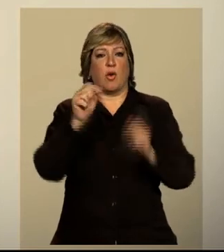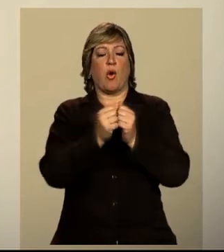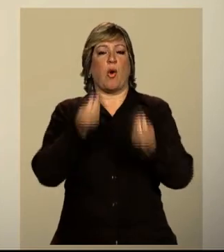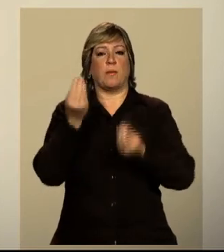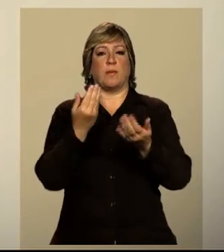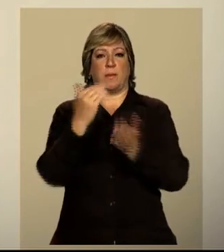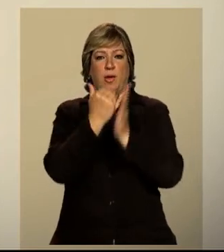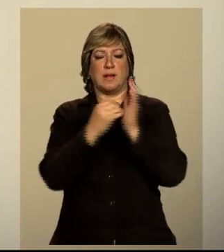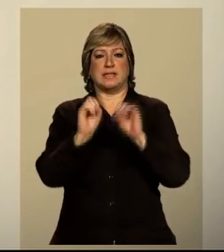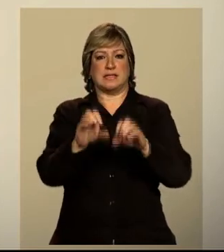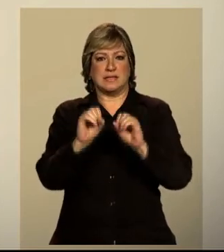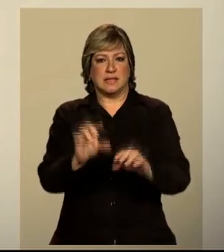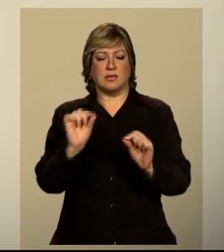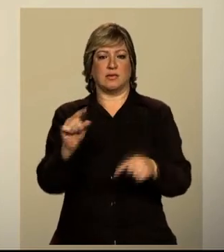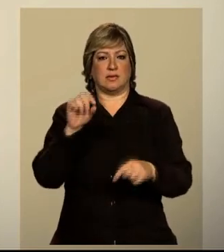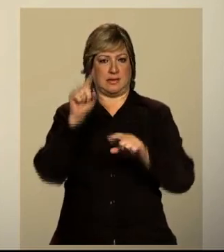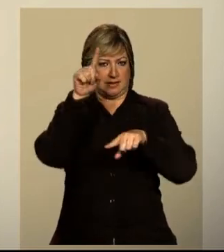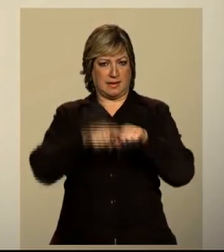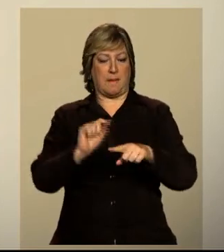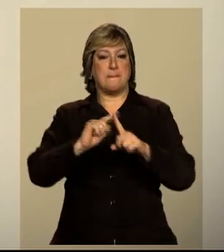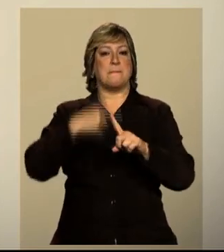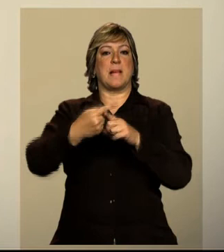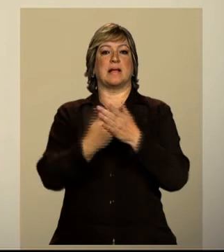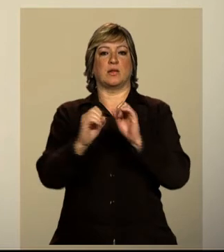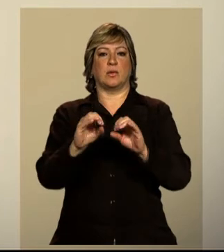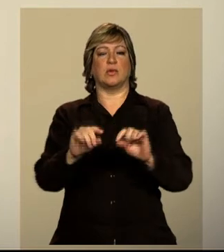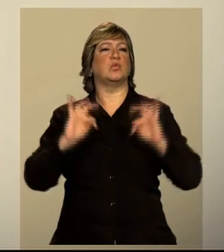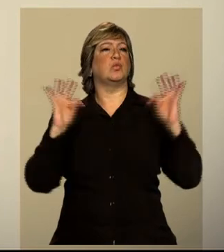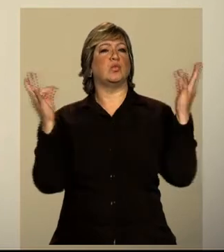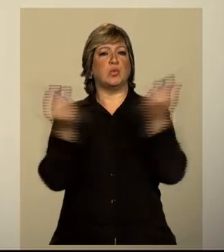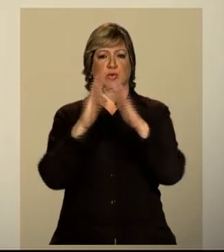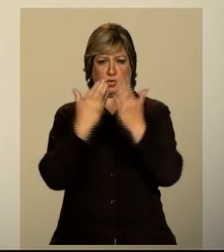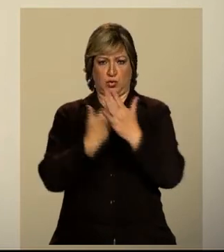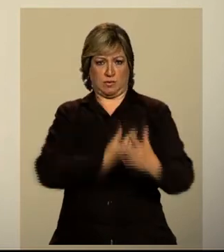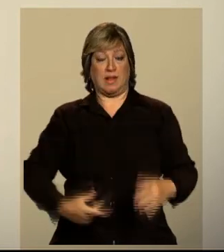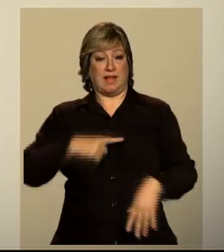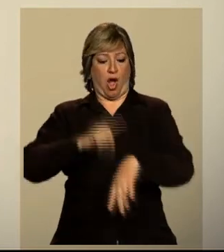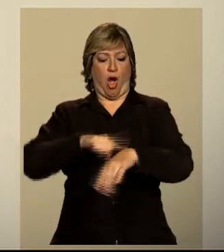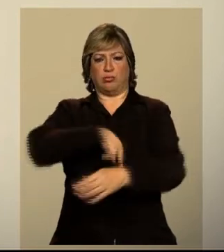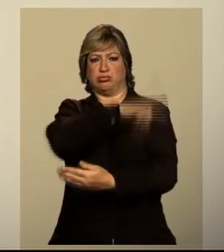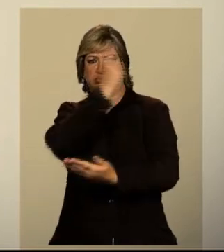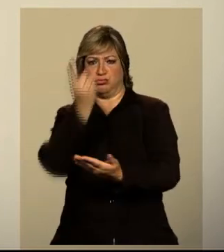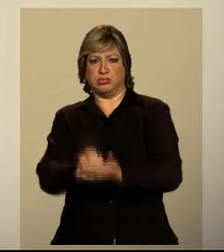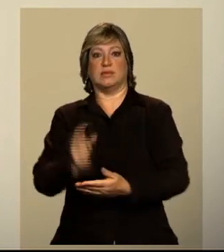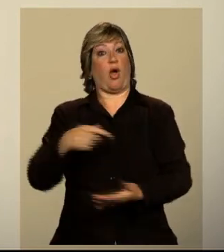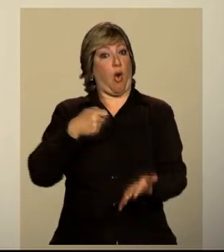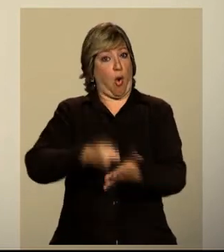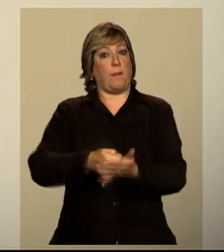programa de ensino integral mais educação está levando as escolas públicas de todo o país a ter dois períodos diários e